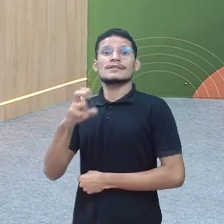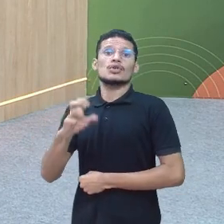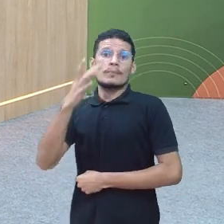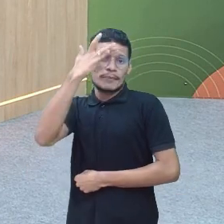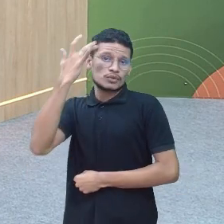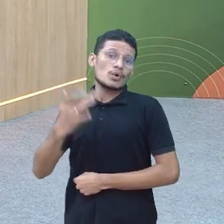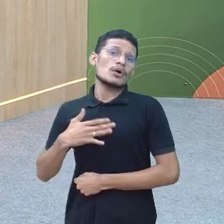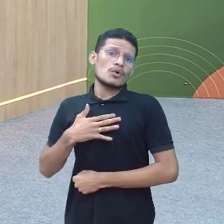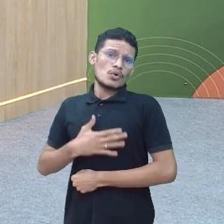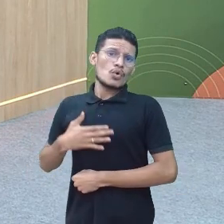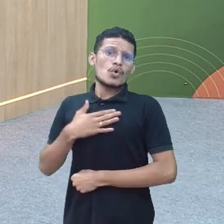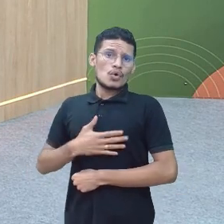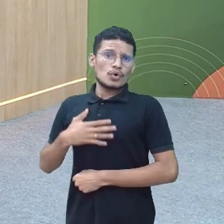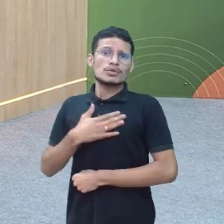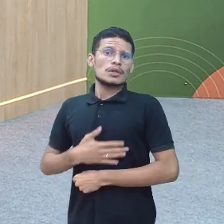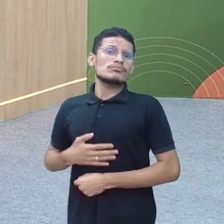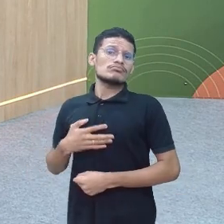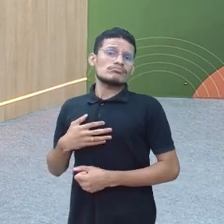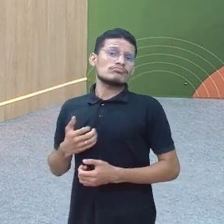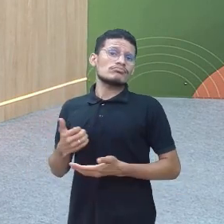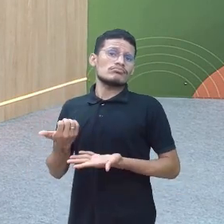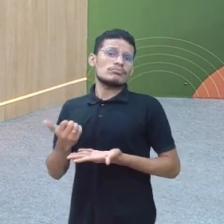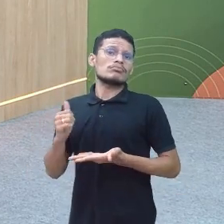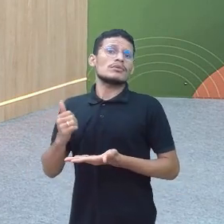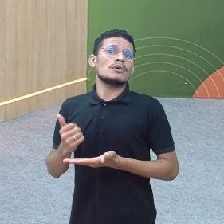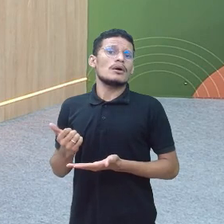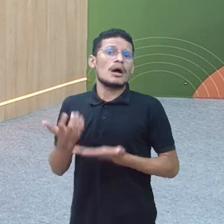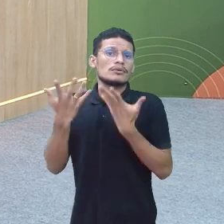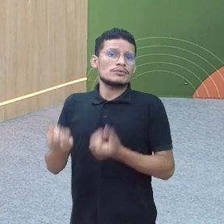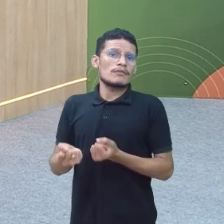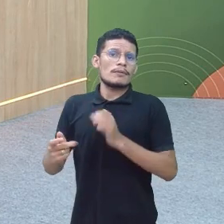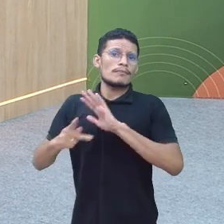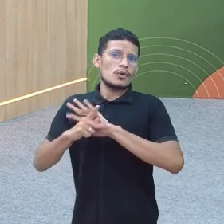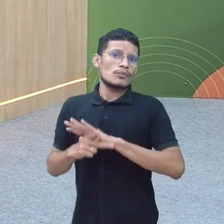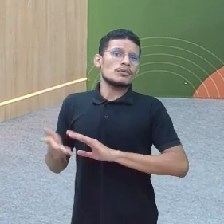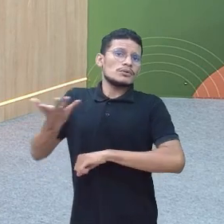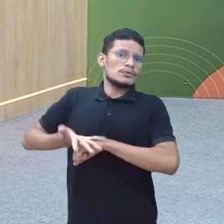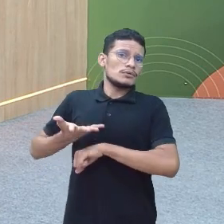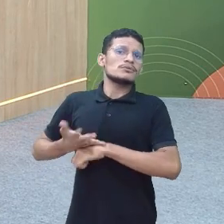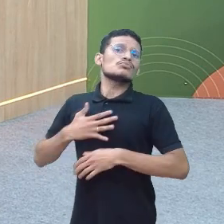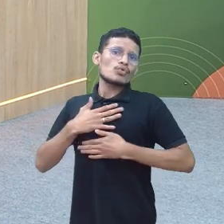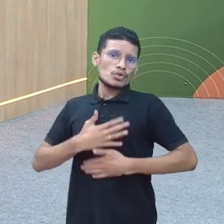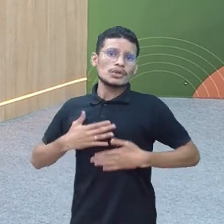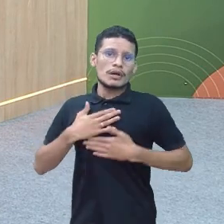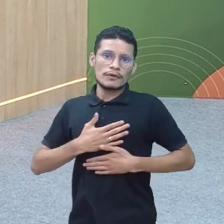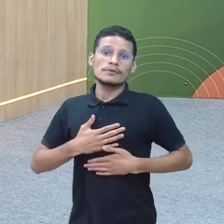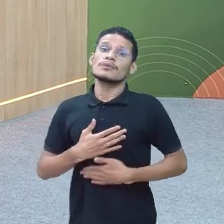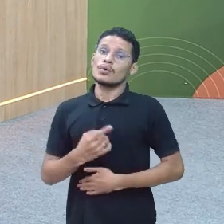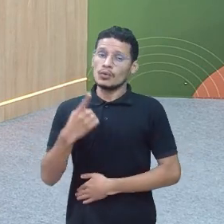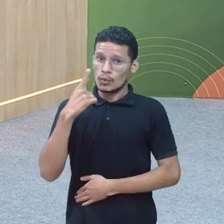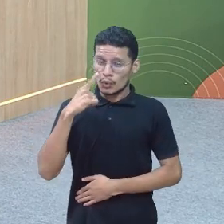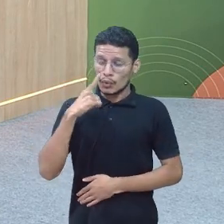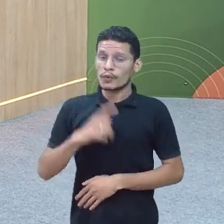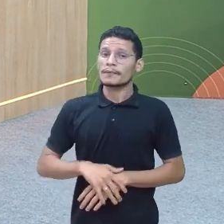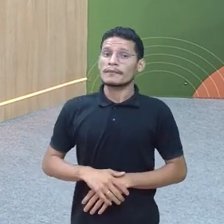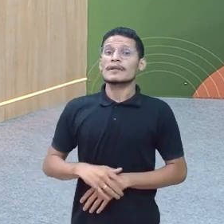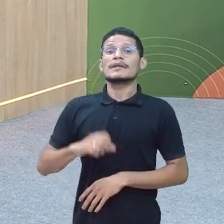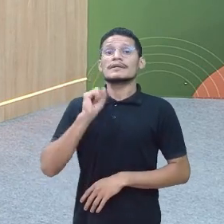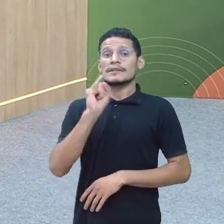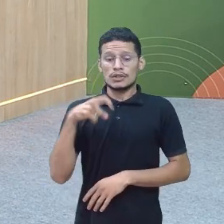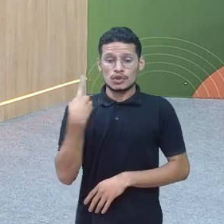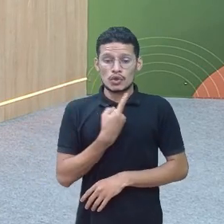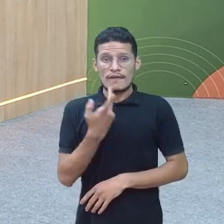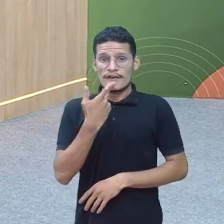disse que gostava, que apoiava aquela situação, ou que gostava daquela disciplina. Então, veja, quando a gente trabalha com